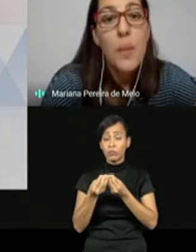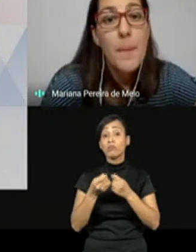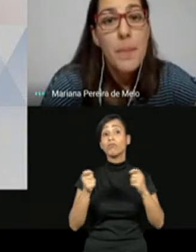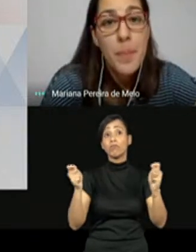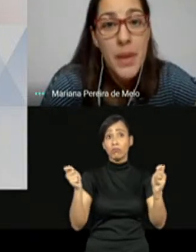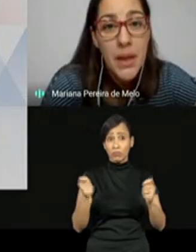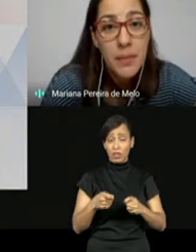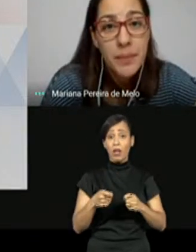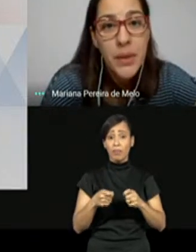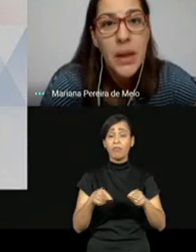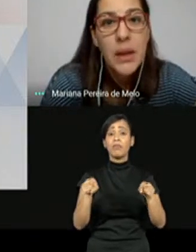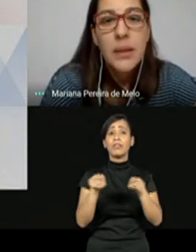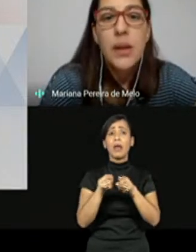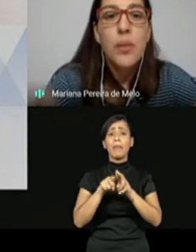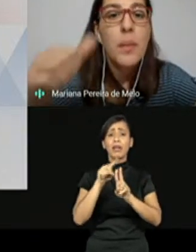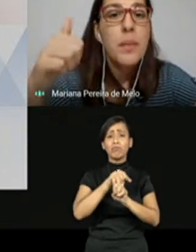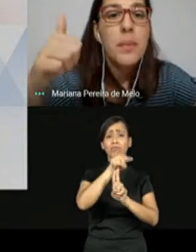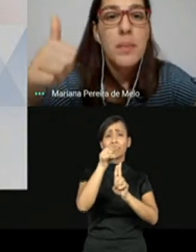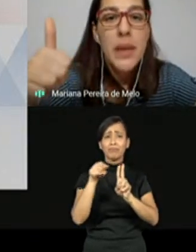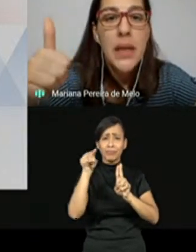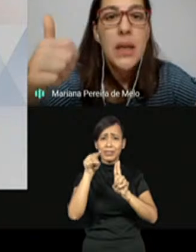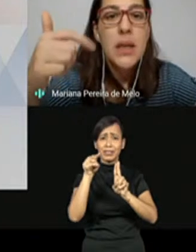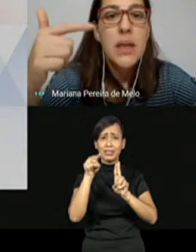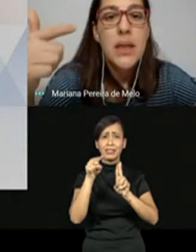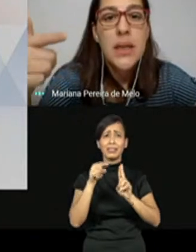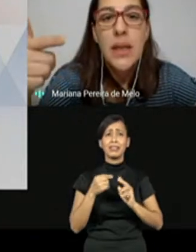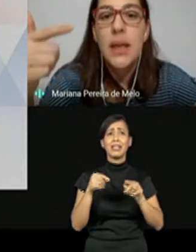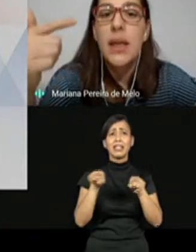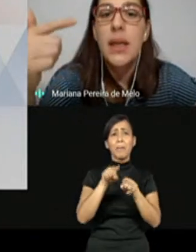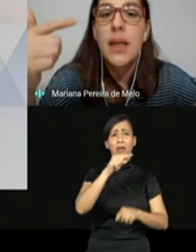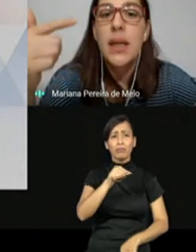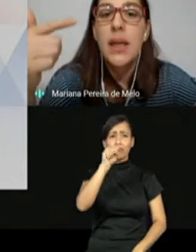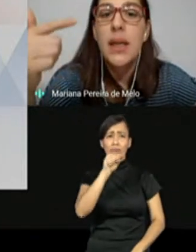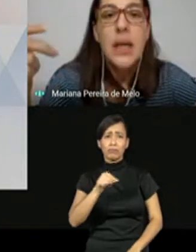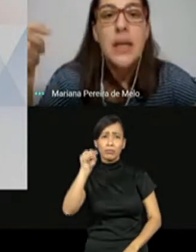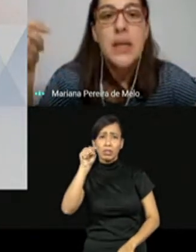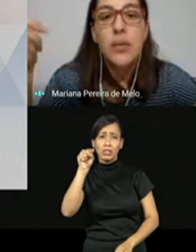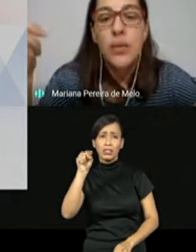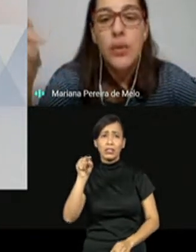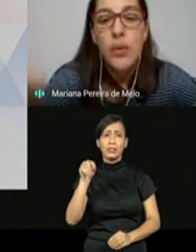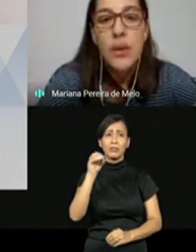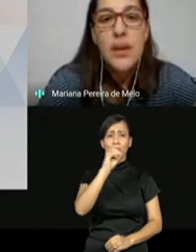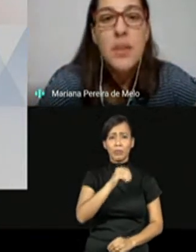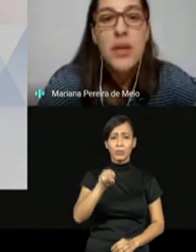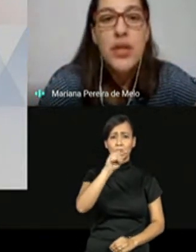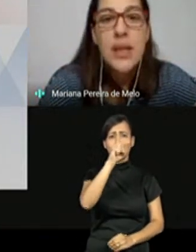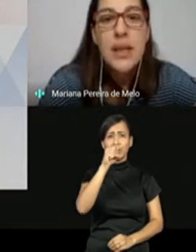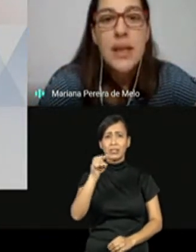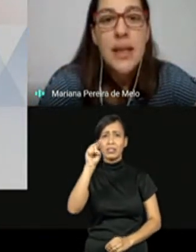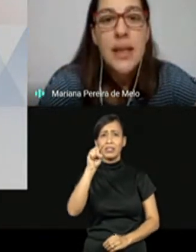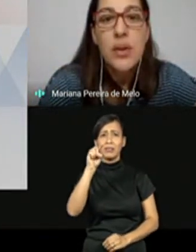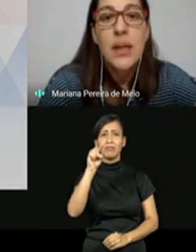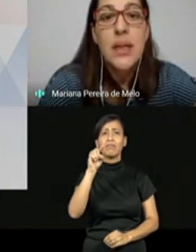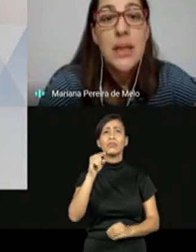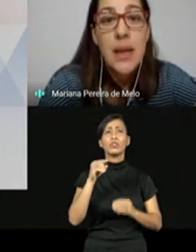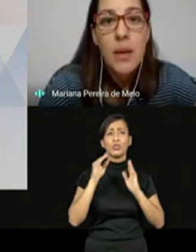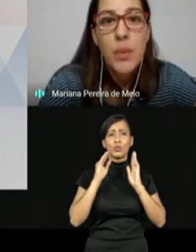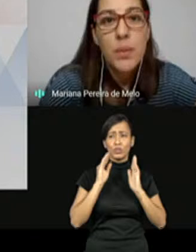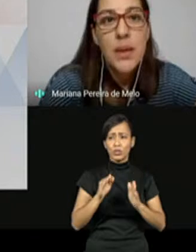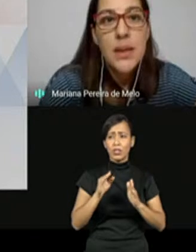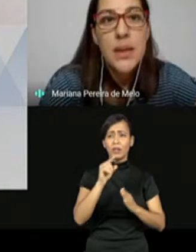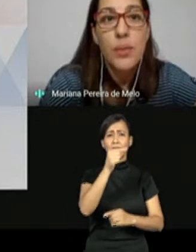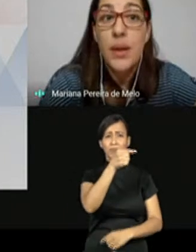população, pi. Então, mi, sigma, pi, são todas medidas relacionadas